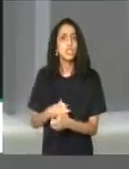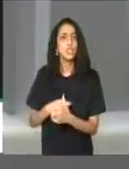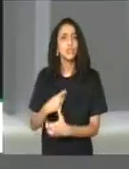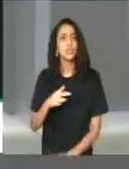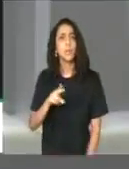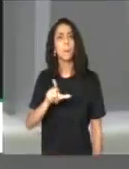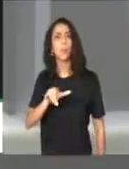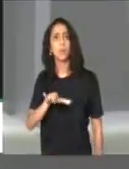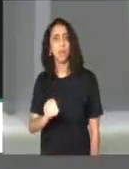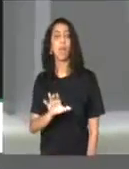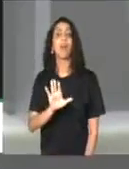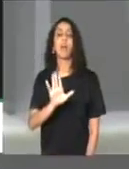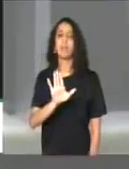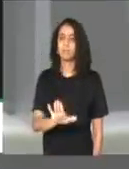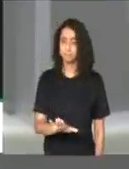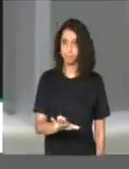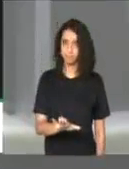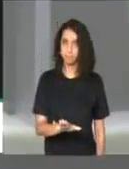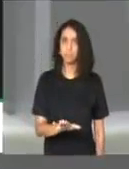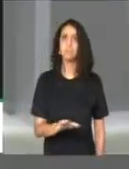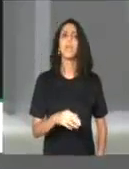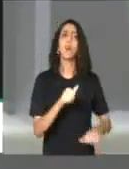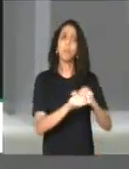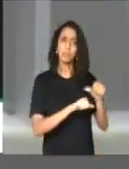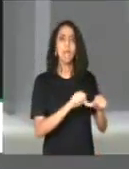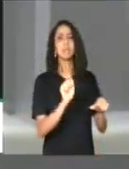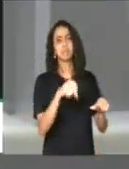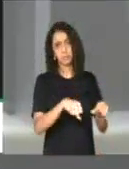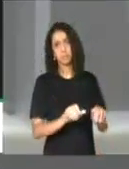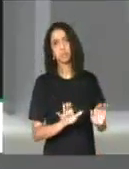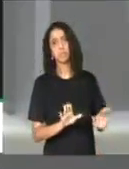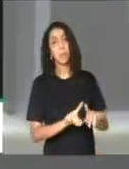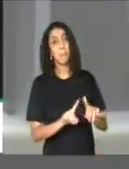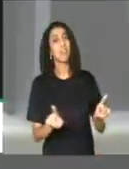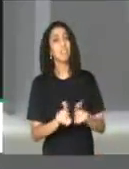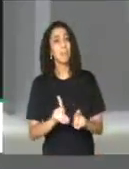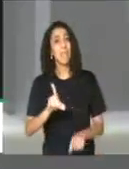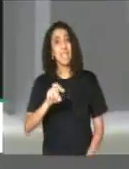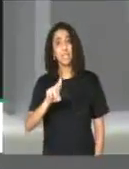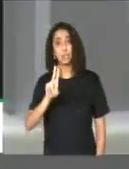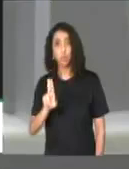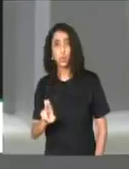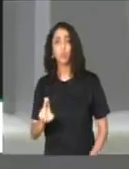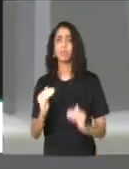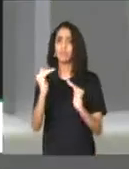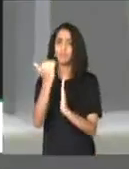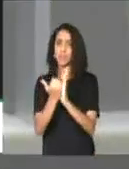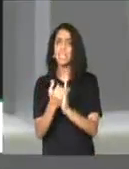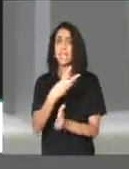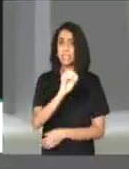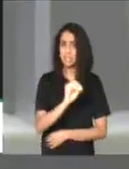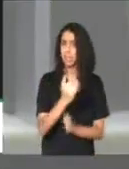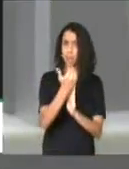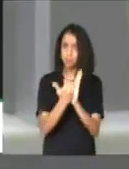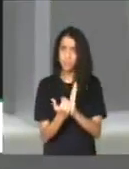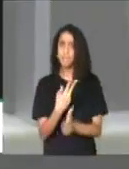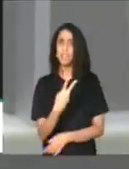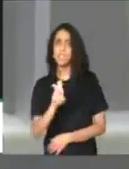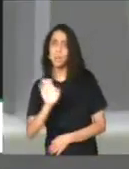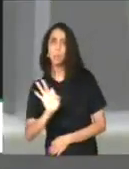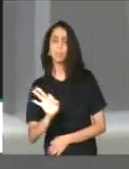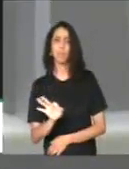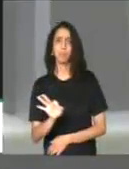mas e a reforma? Vamos fazê-la, mas também vamos reduzir a DRU de 30 para 25%. Vamos